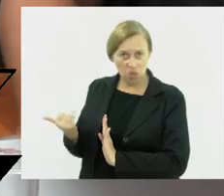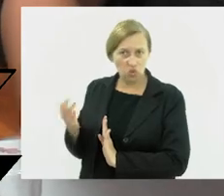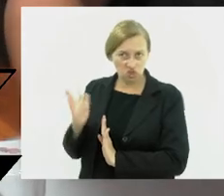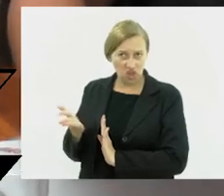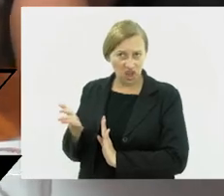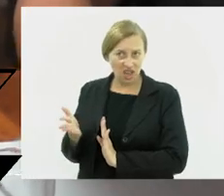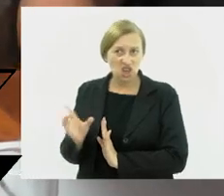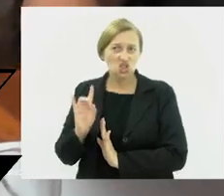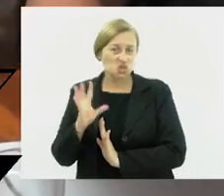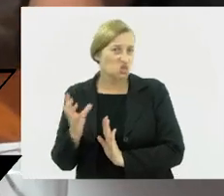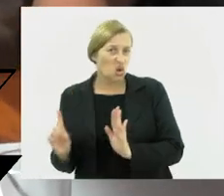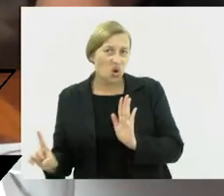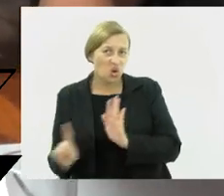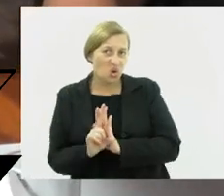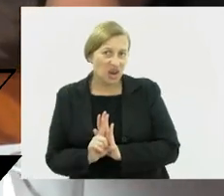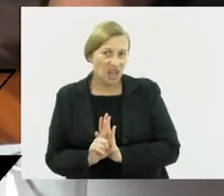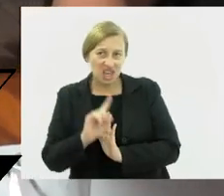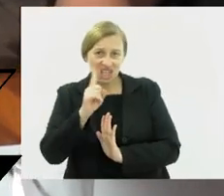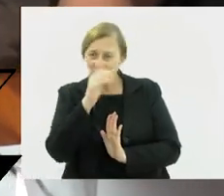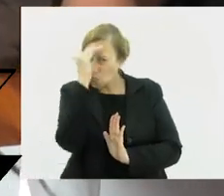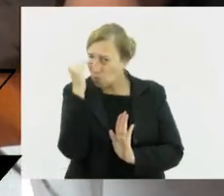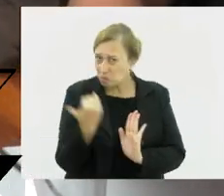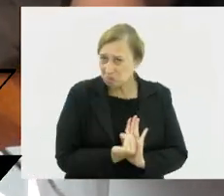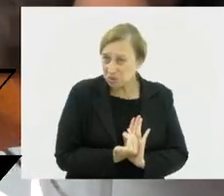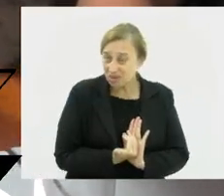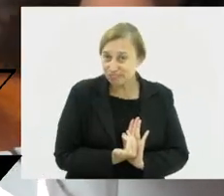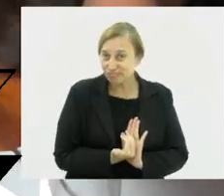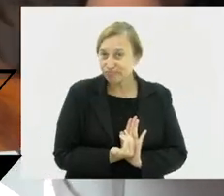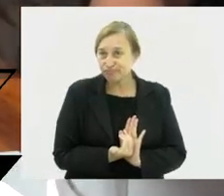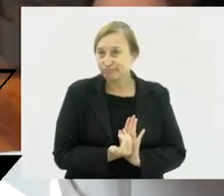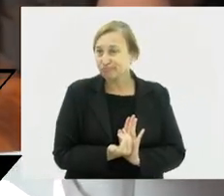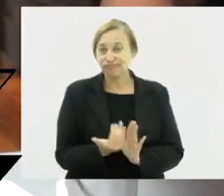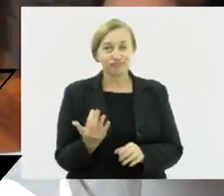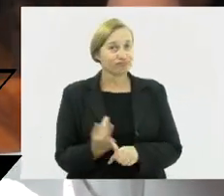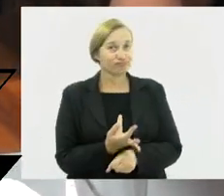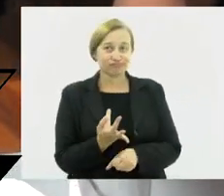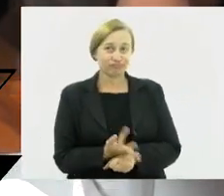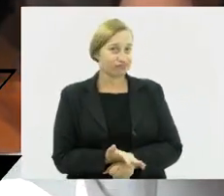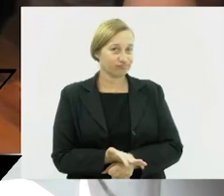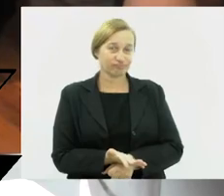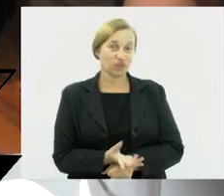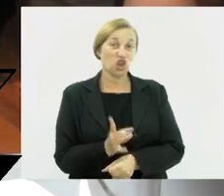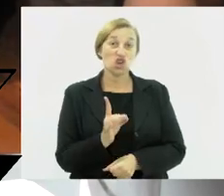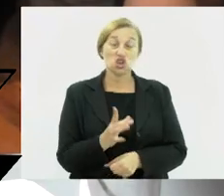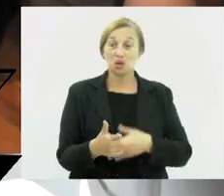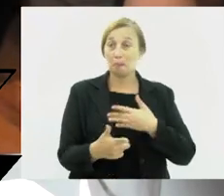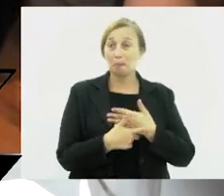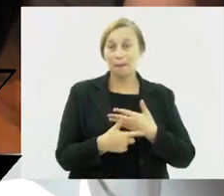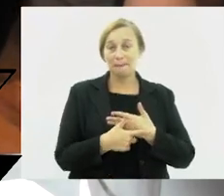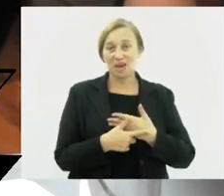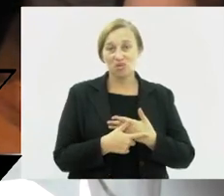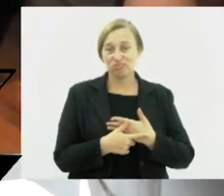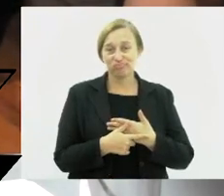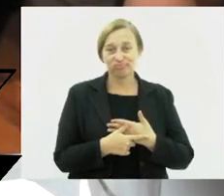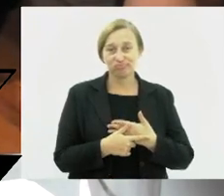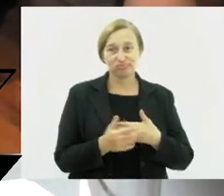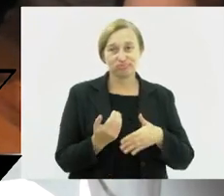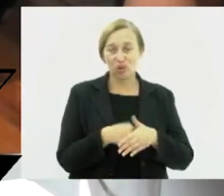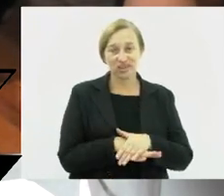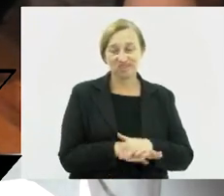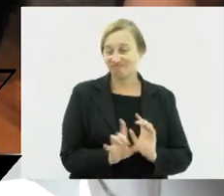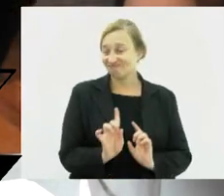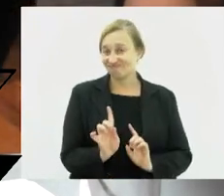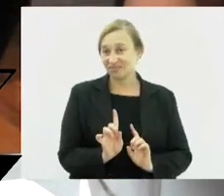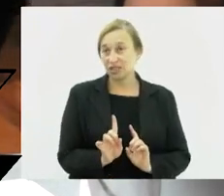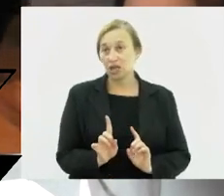não pode ter leis que não vão ser cumpridas. Não adianta ficar isso no papel. E eu digo isso